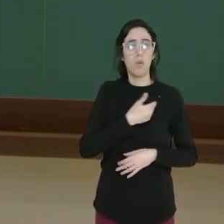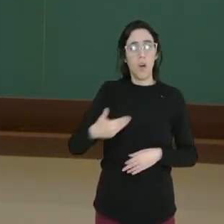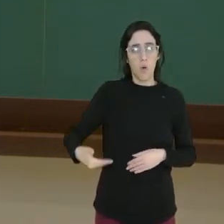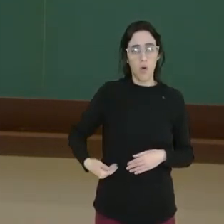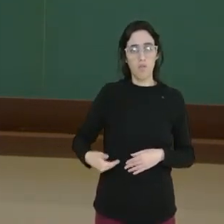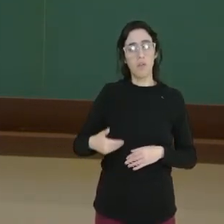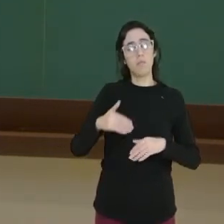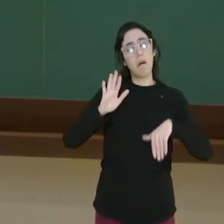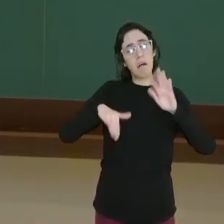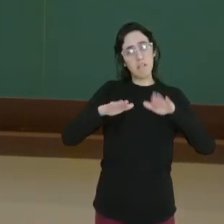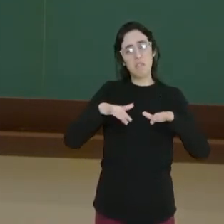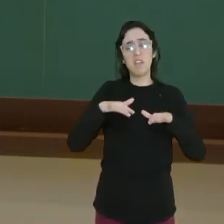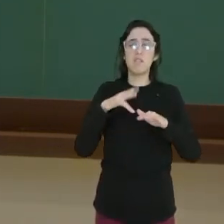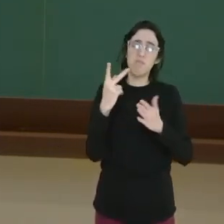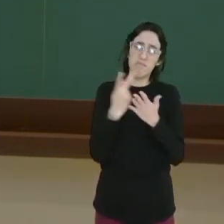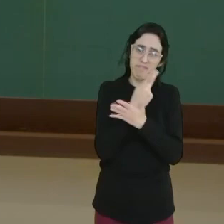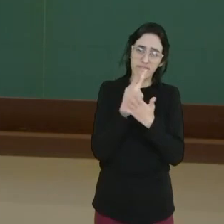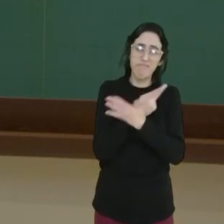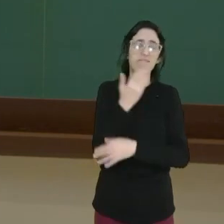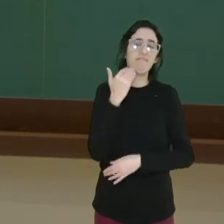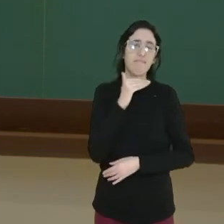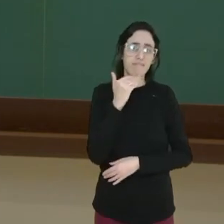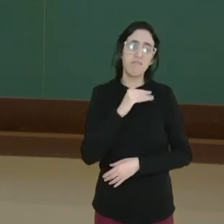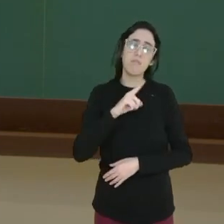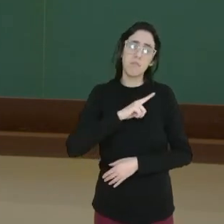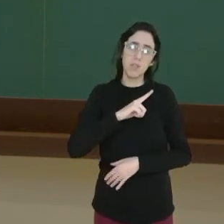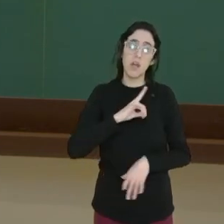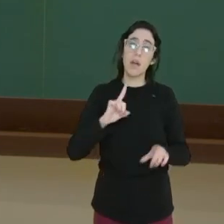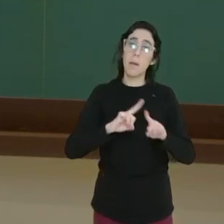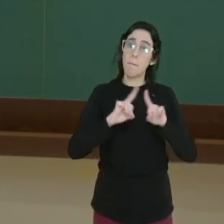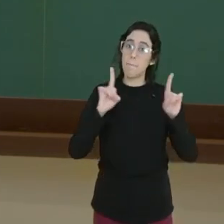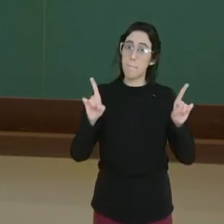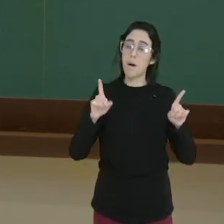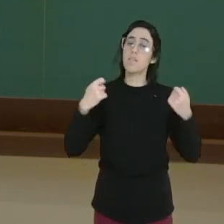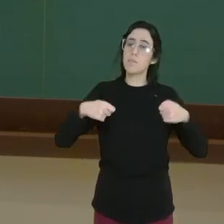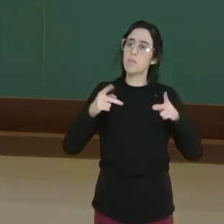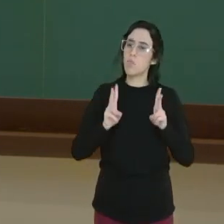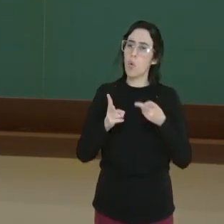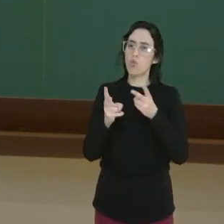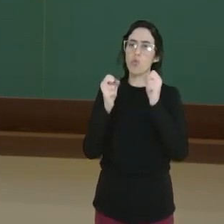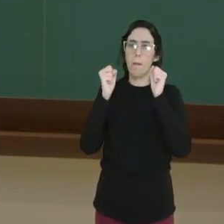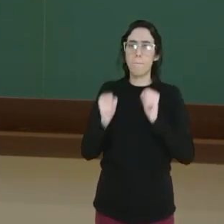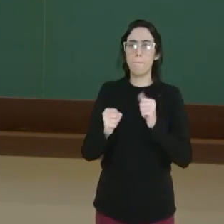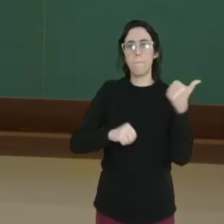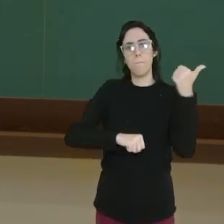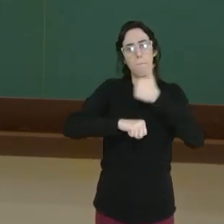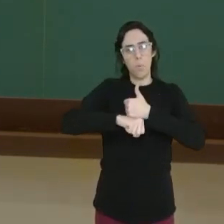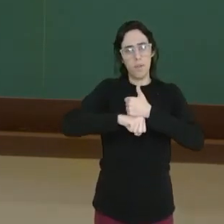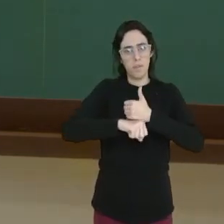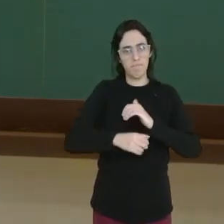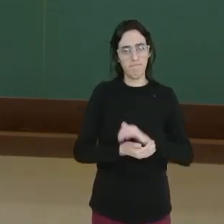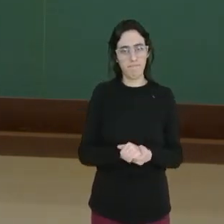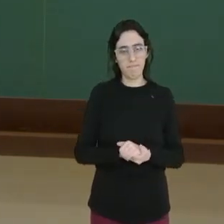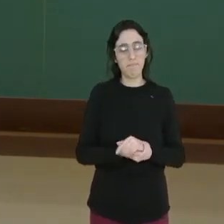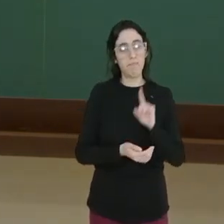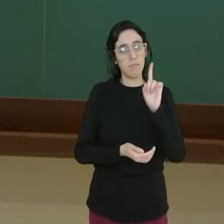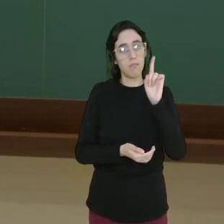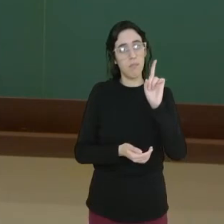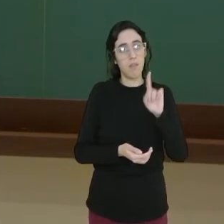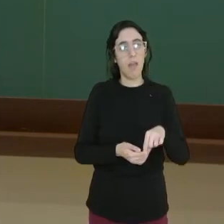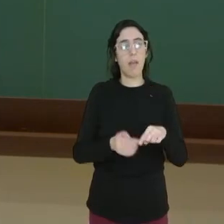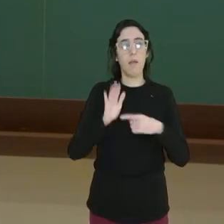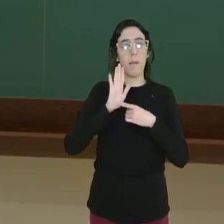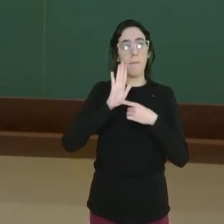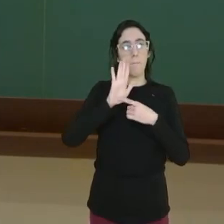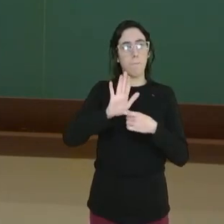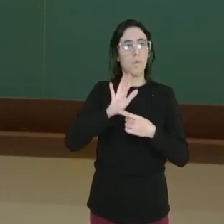ser justo, desde que mantenha a sua finalidade, que é a manutenção do poder, está tudo certo. Isso é representado